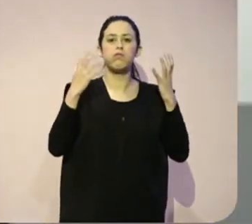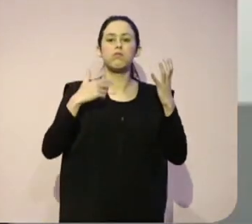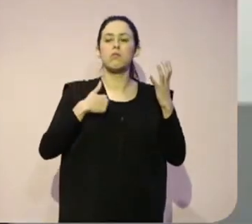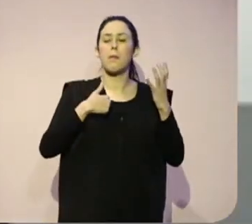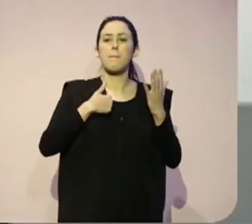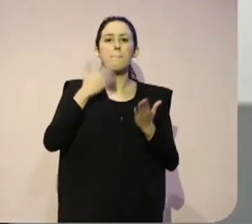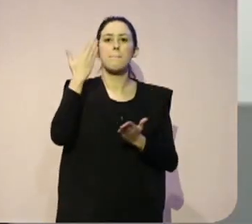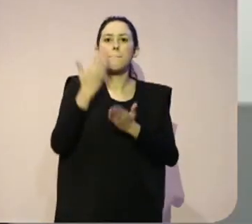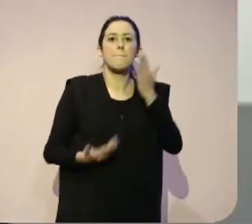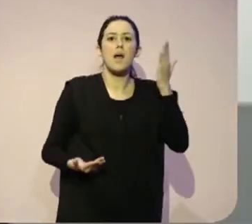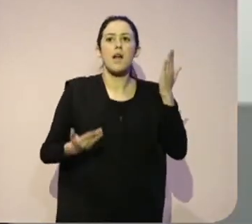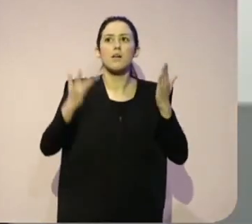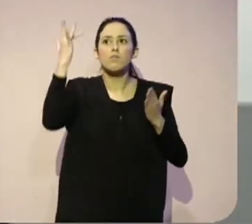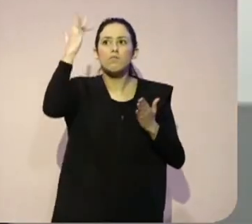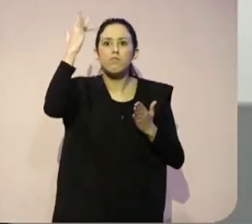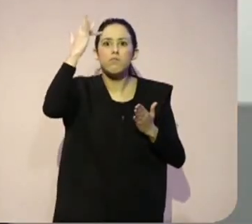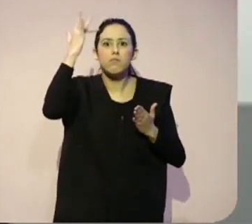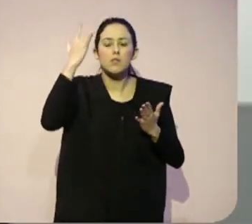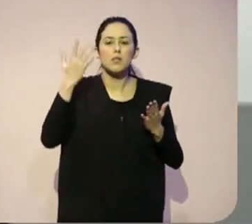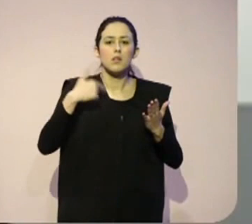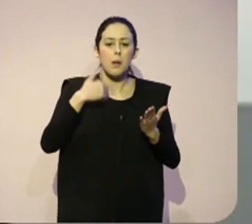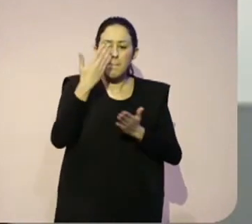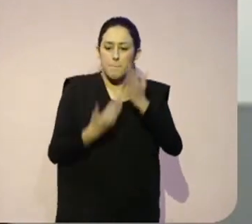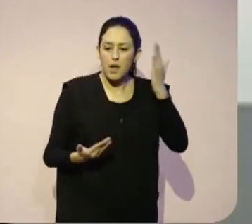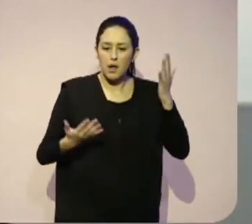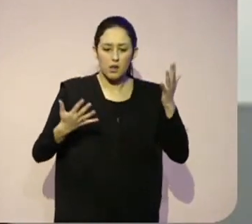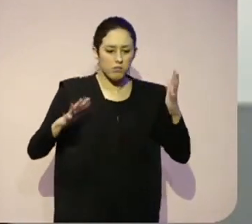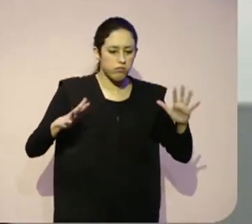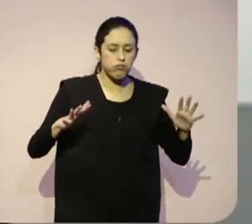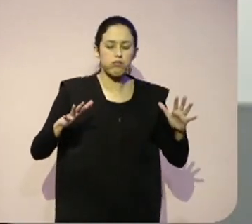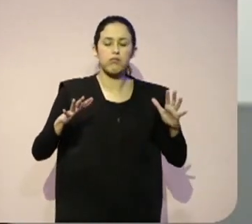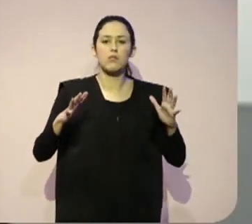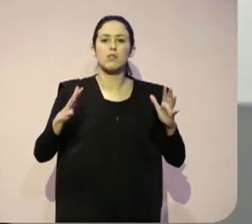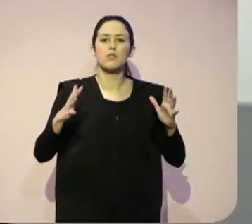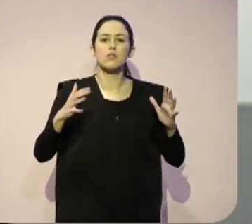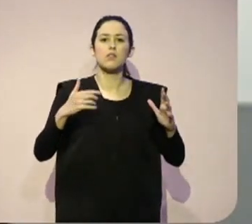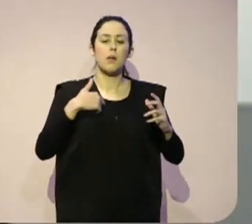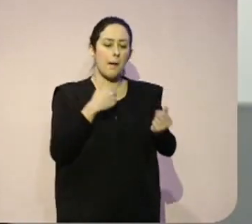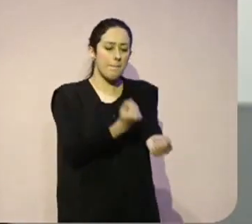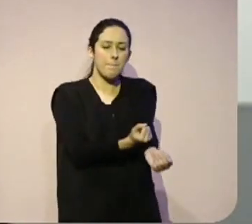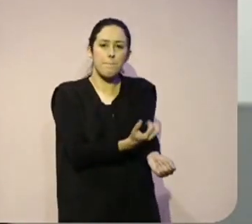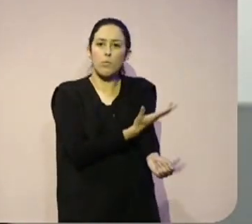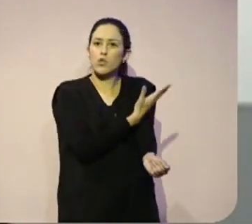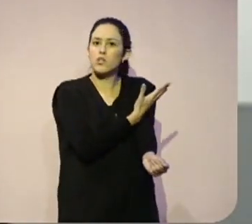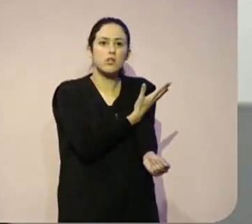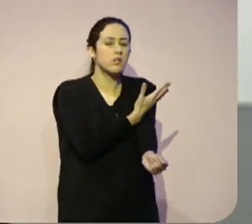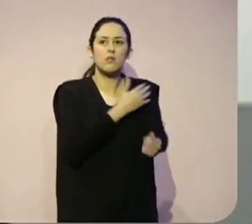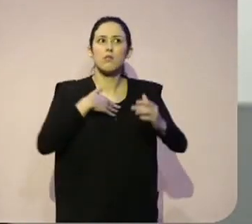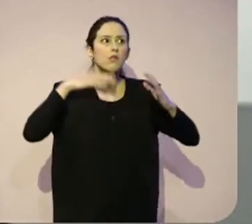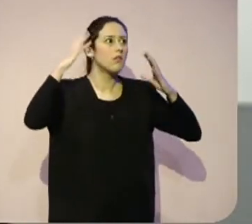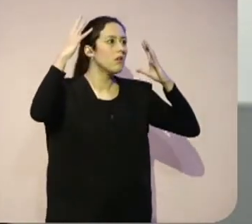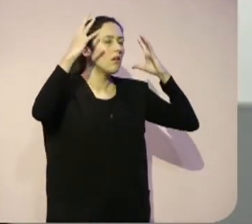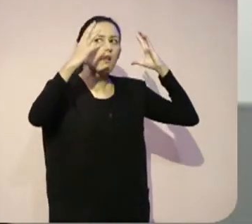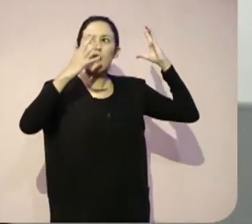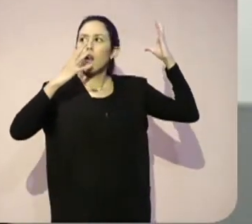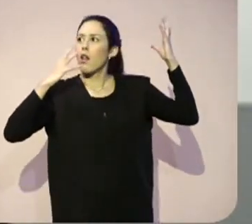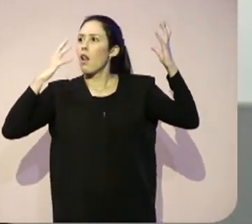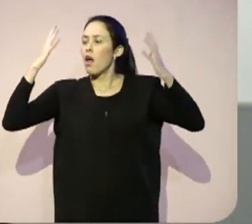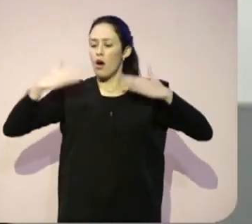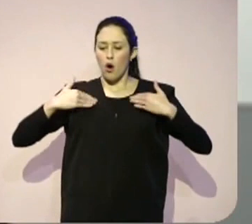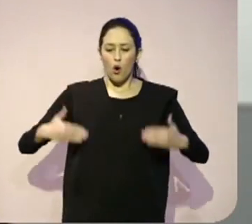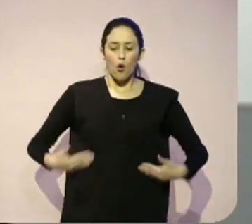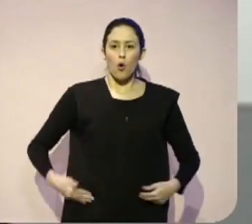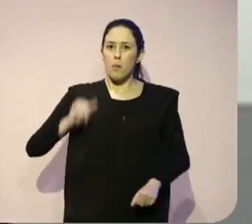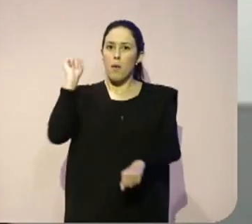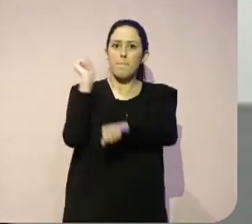teu senso motor, até emocional. Você não sabe onde está, o teu corpo começa a paralisar,